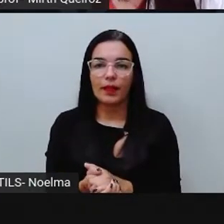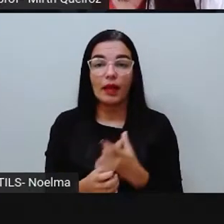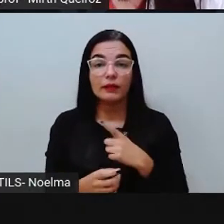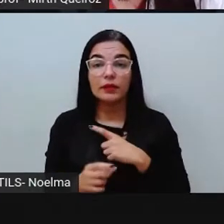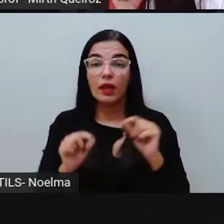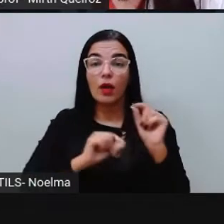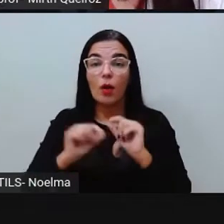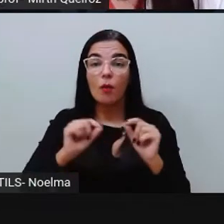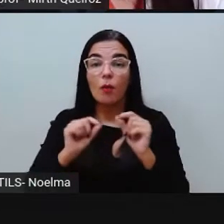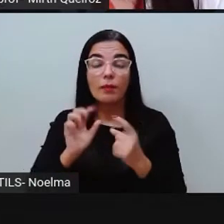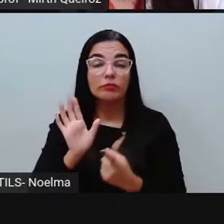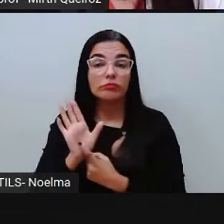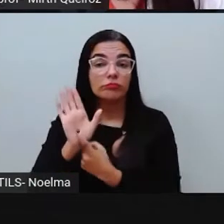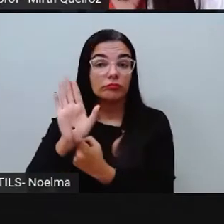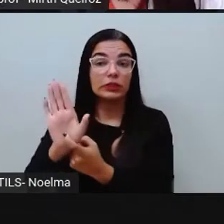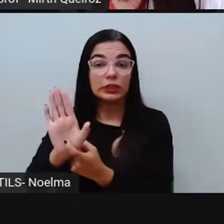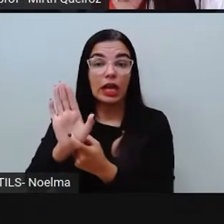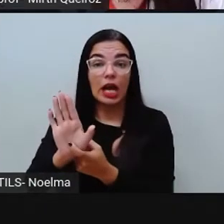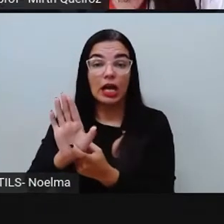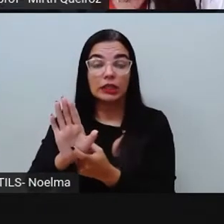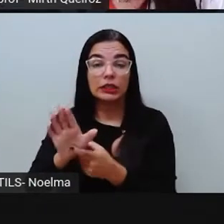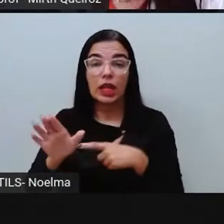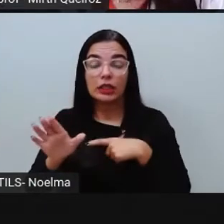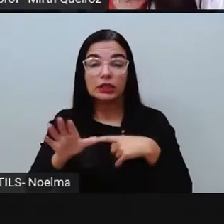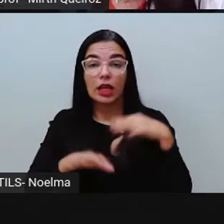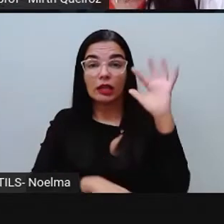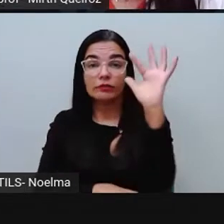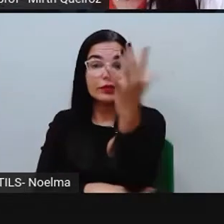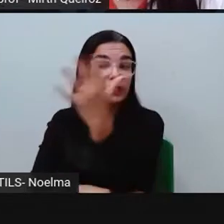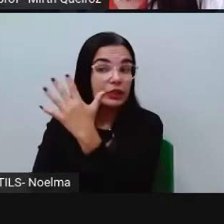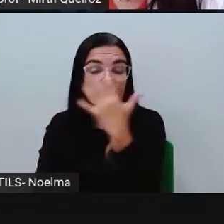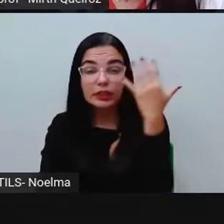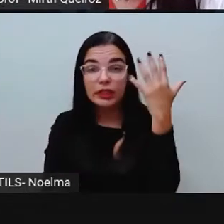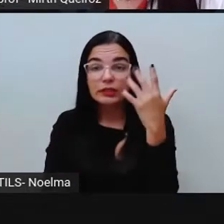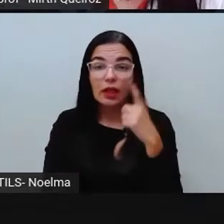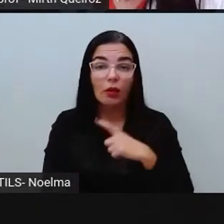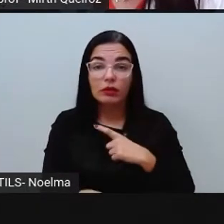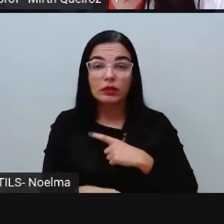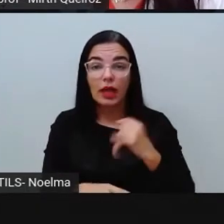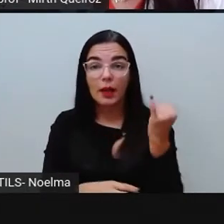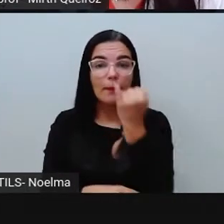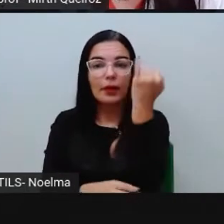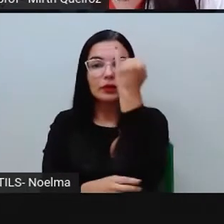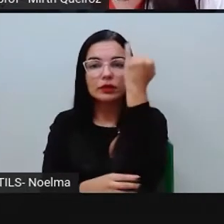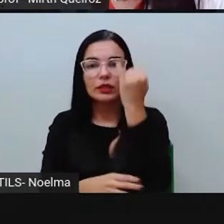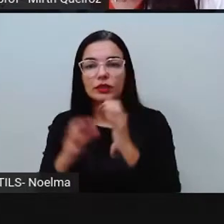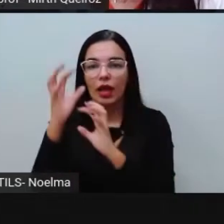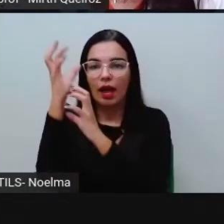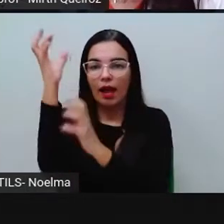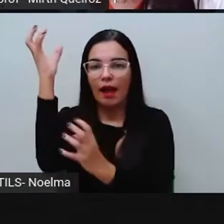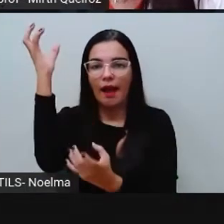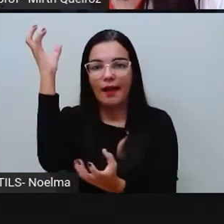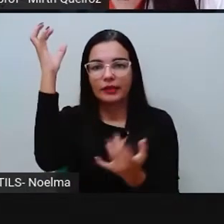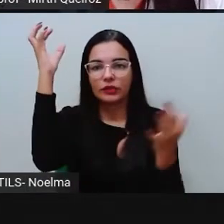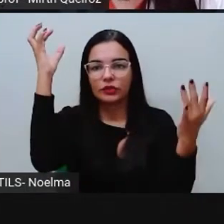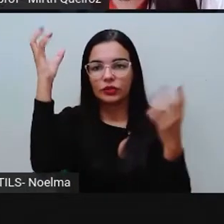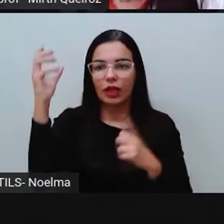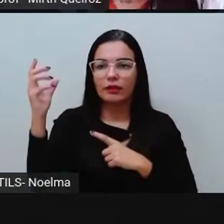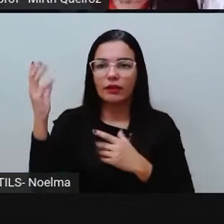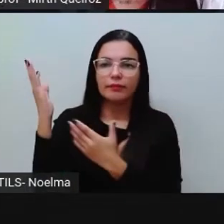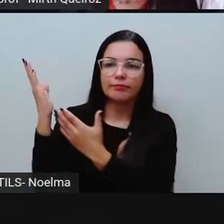temos algumas das espécies de vegetação que se destacam na Caatinga. Quais são elas?